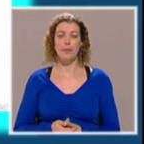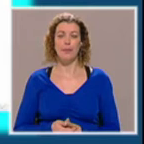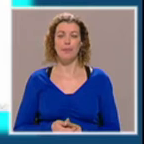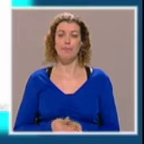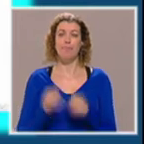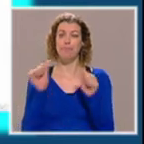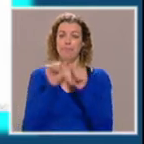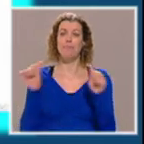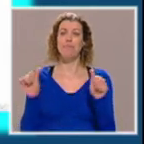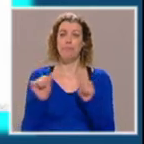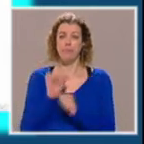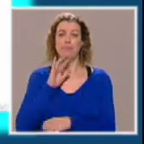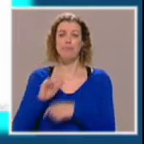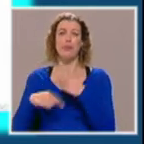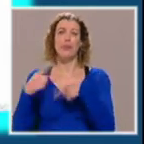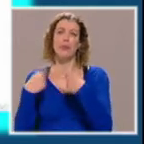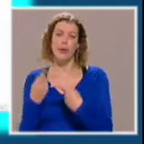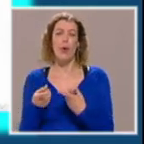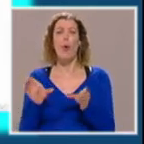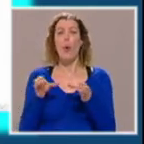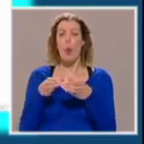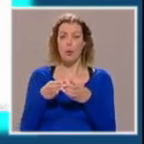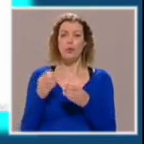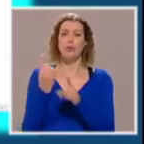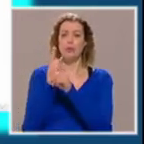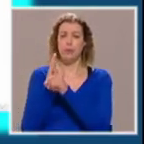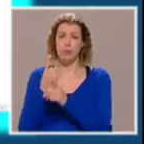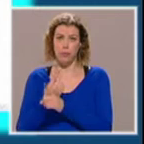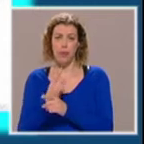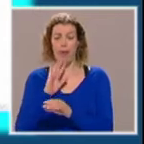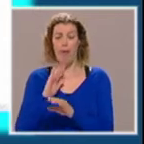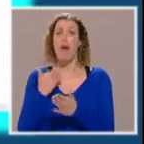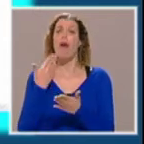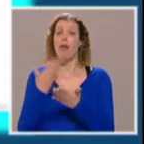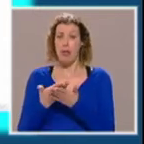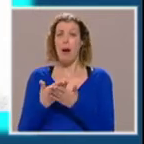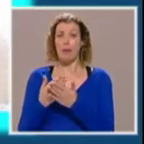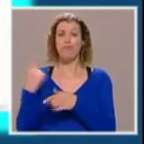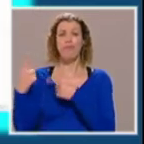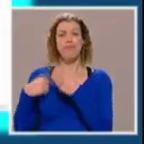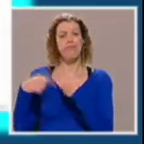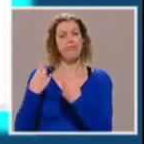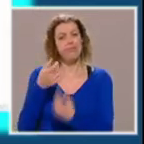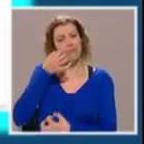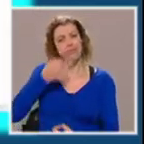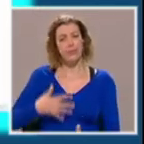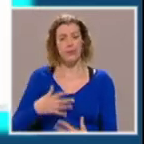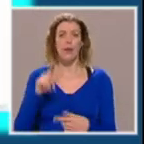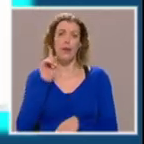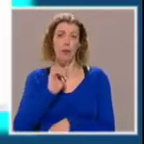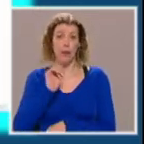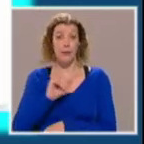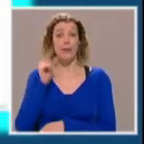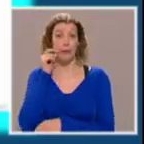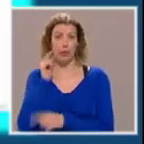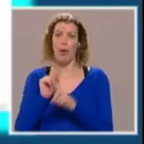O sistema reprodutor é o conjunto de órgãos que assegura a reprodução no ser humano. Os sistemas reprodutores feminino e masculino